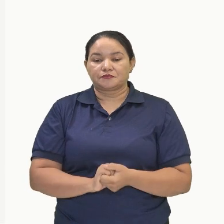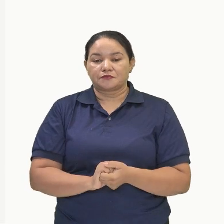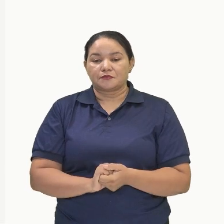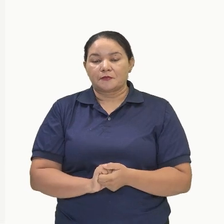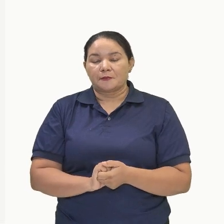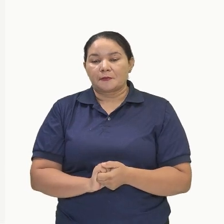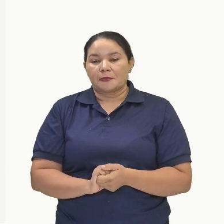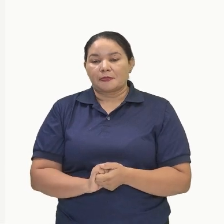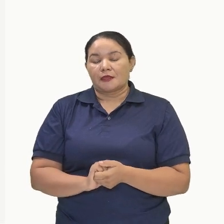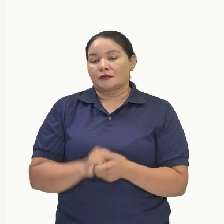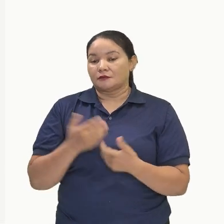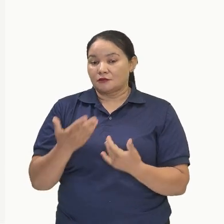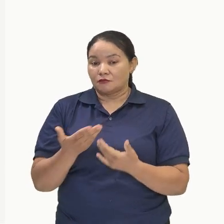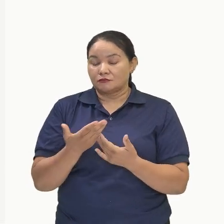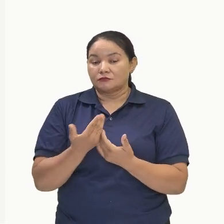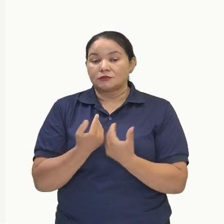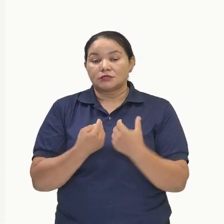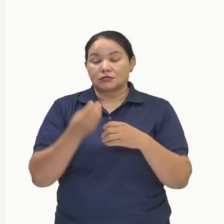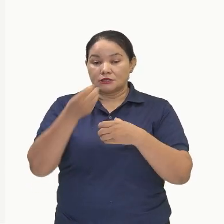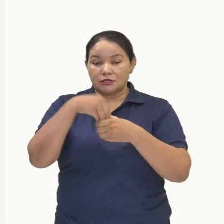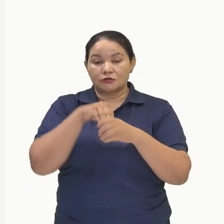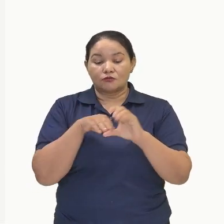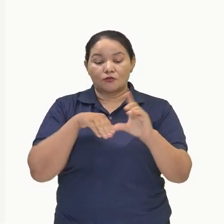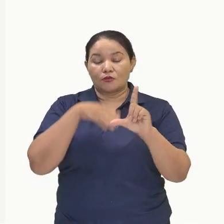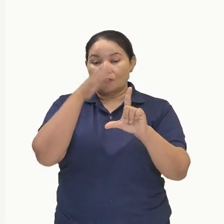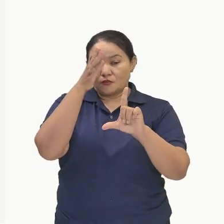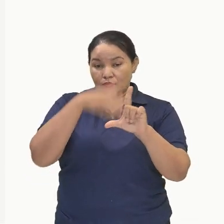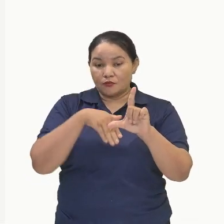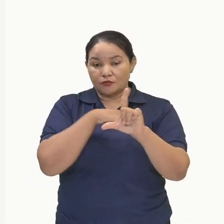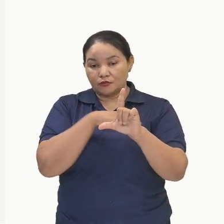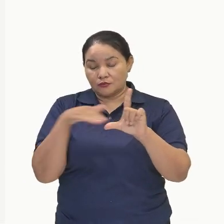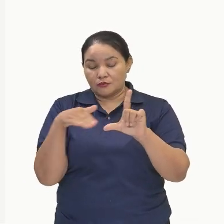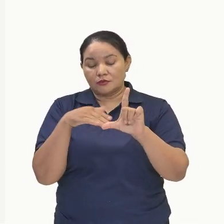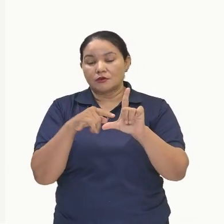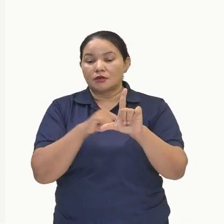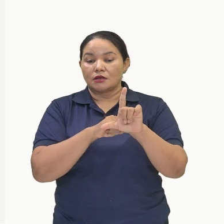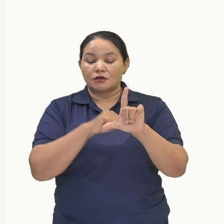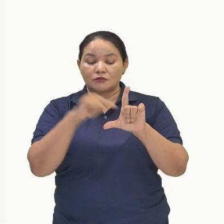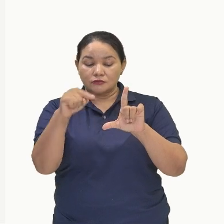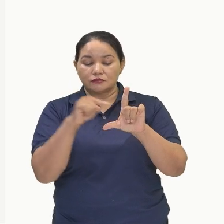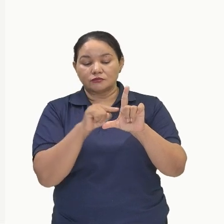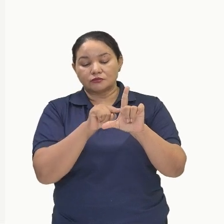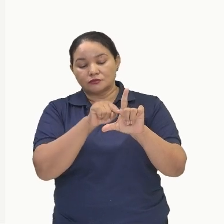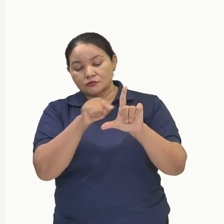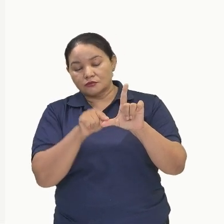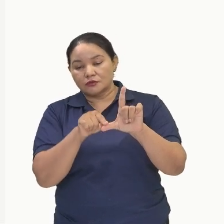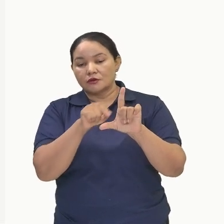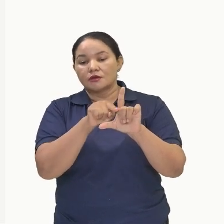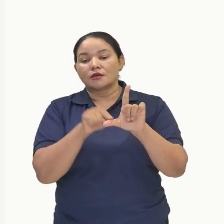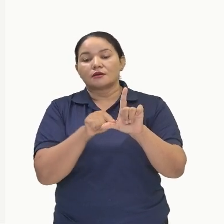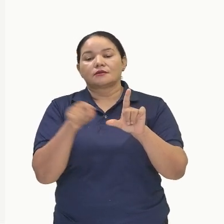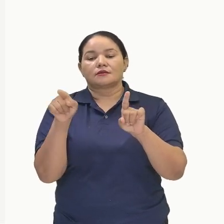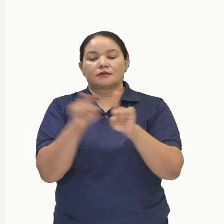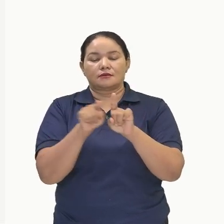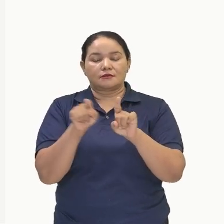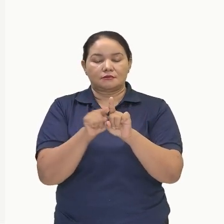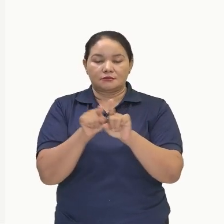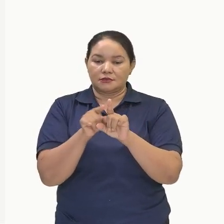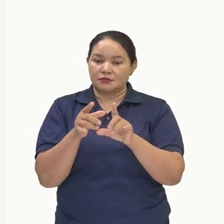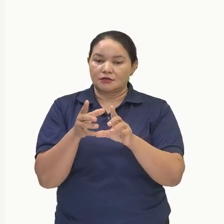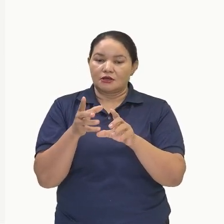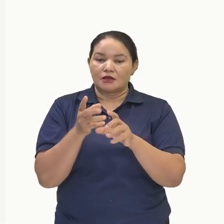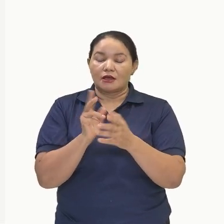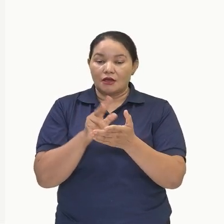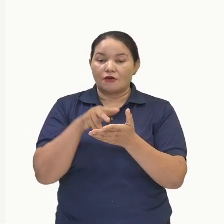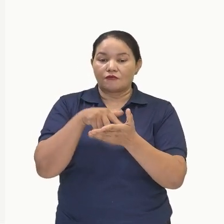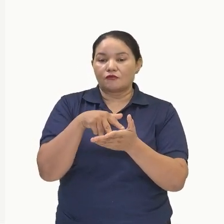ela já vem aqui no gráfico. É o ponto onde o gráfico troca o eixo das ordenadas. É a força contra a